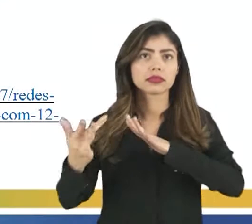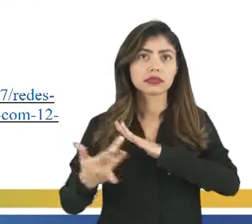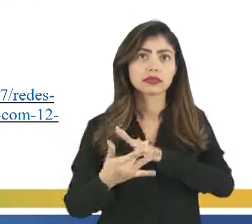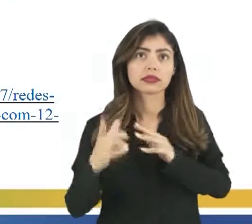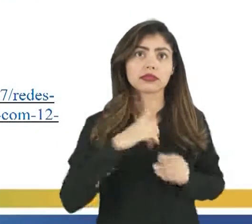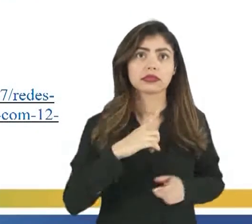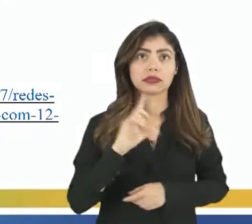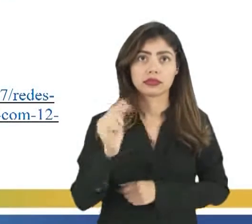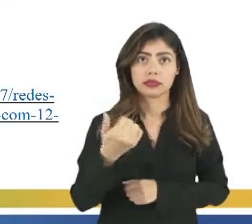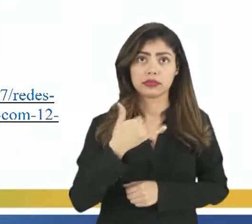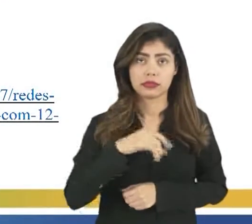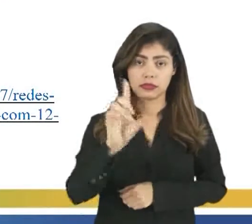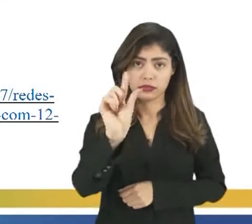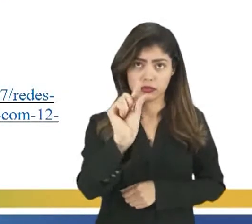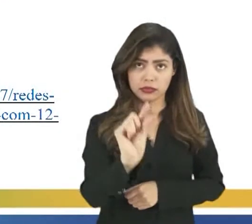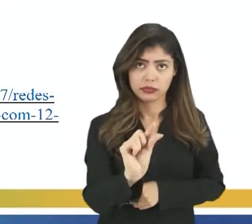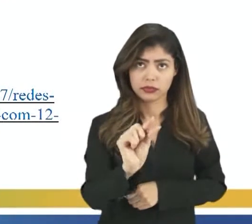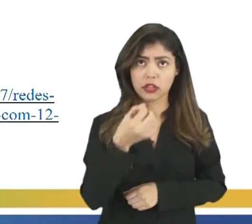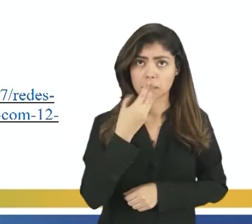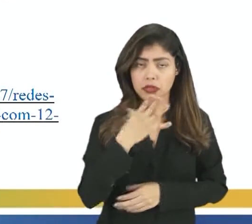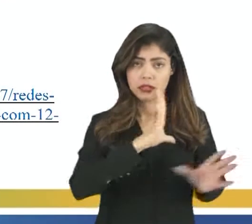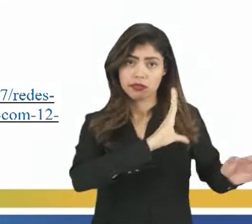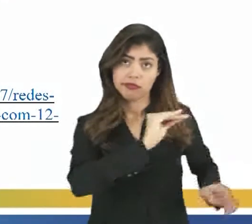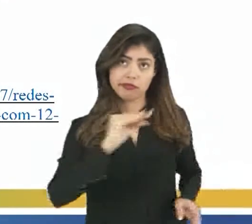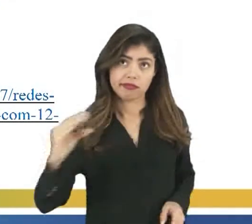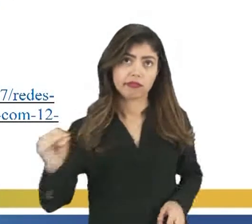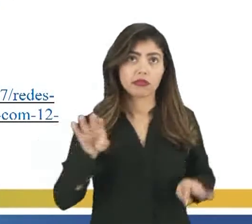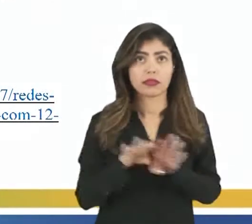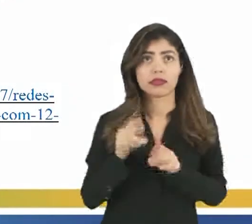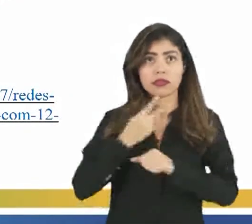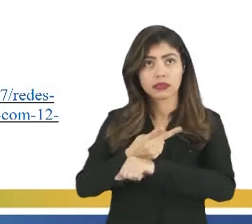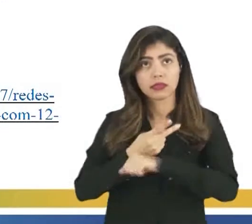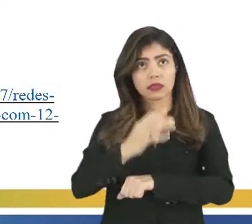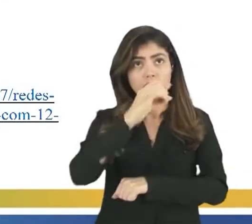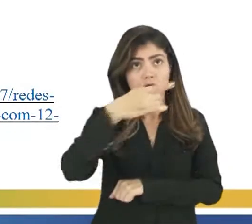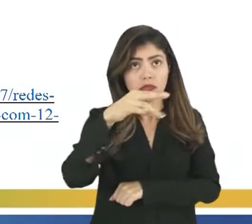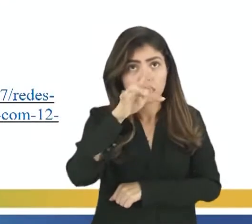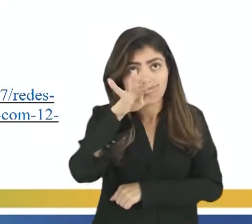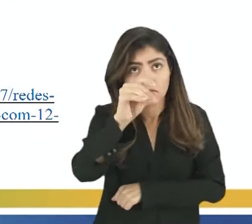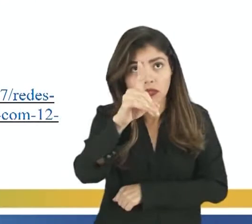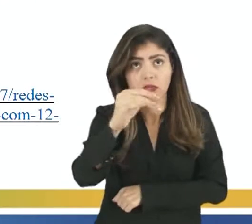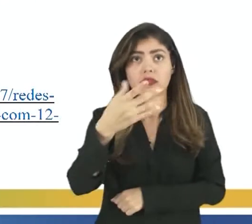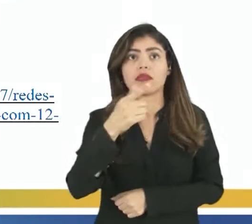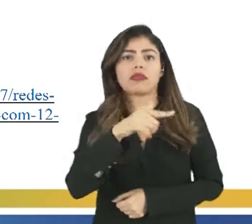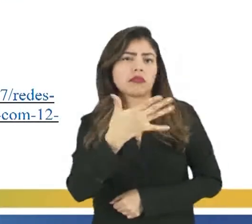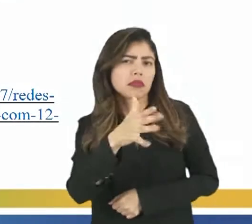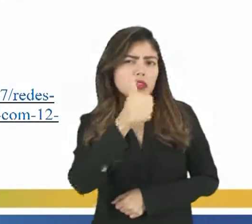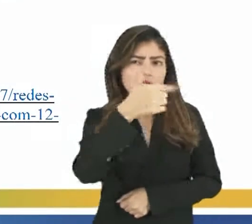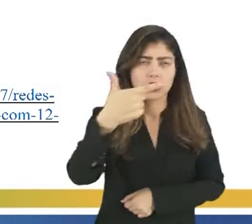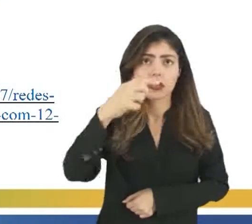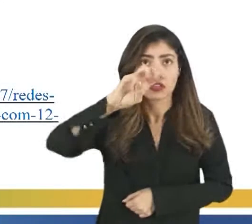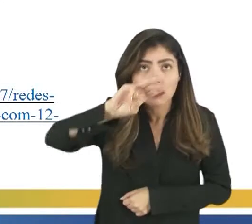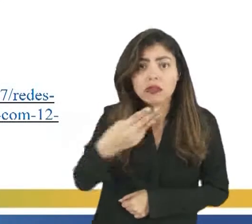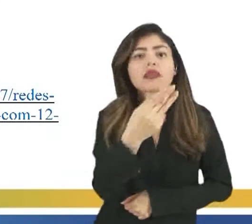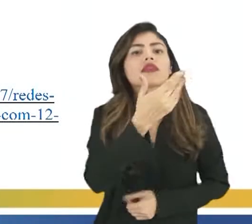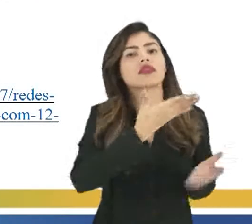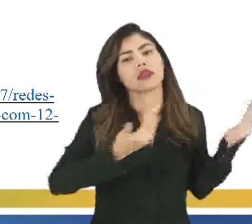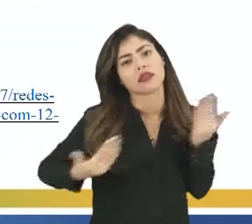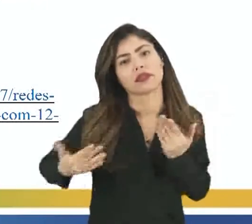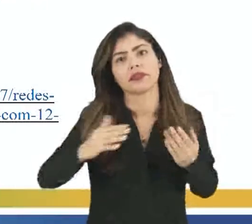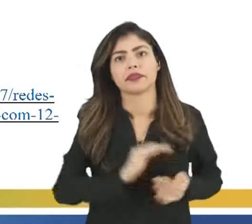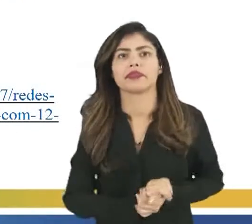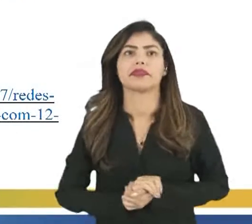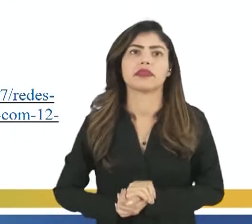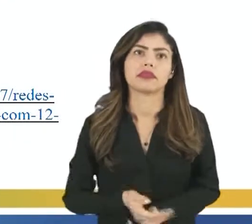Redes sociais têm efeito mínimo no bem-estar de adolescentes, diz pesquisa de Oxford com 12 mil jovens.